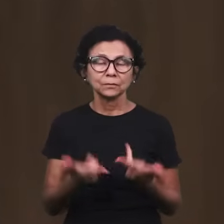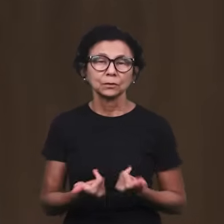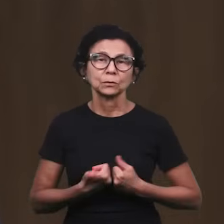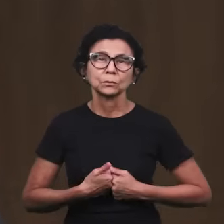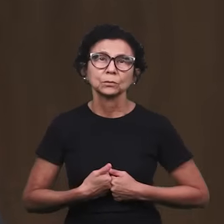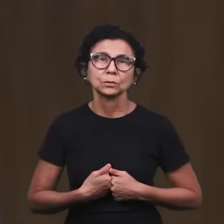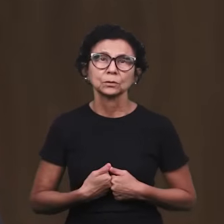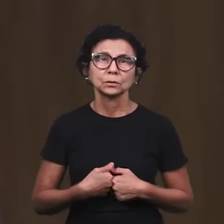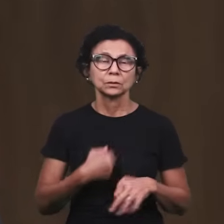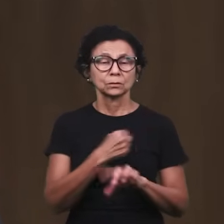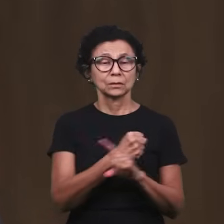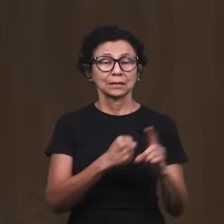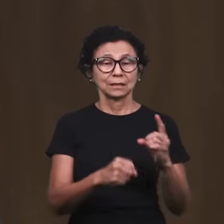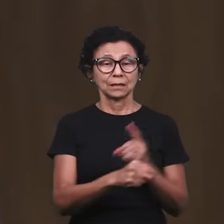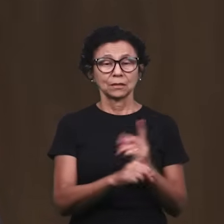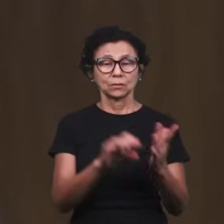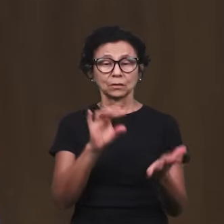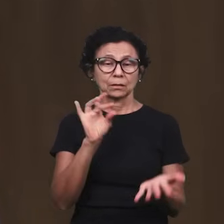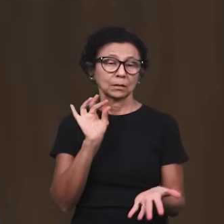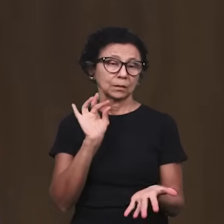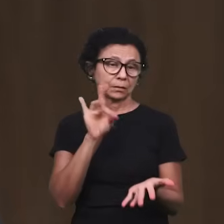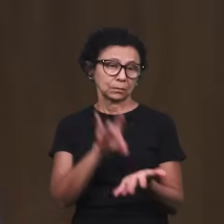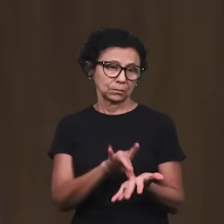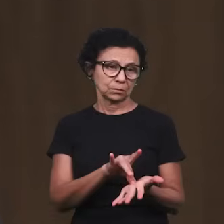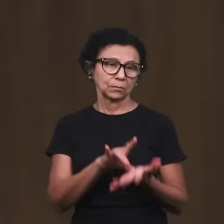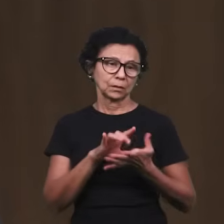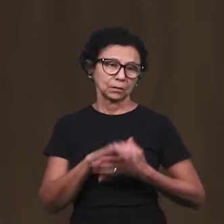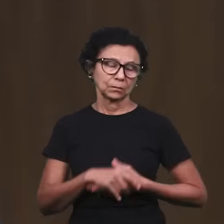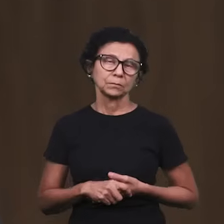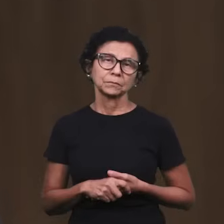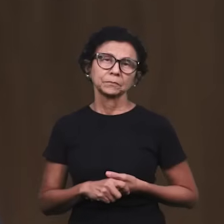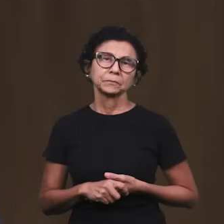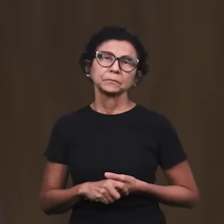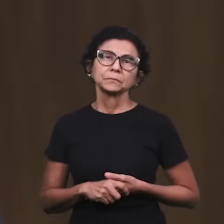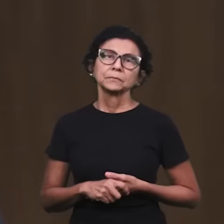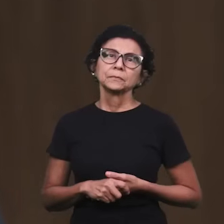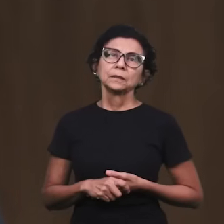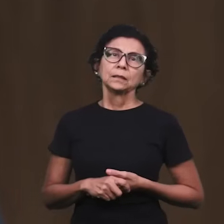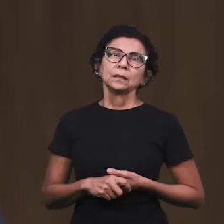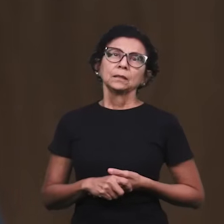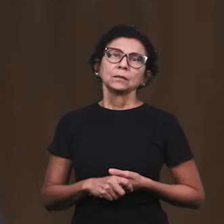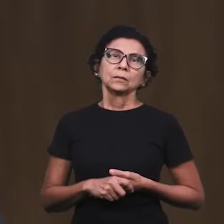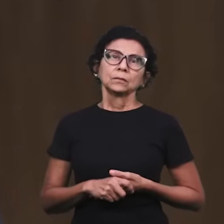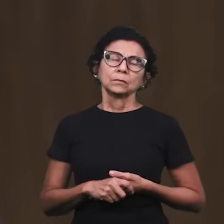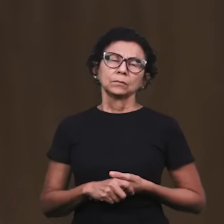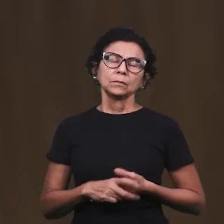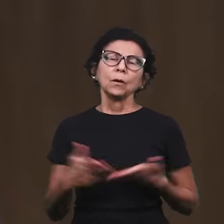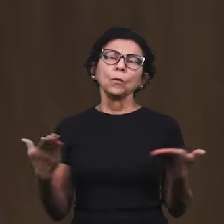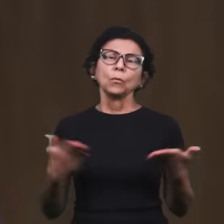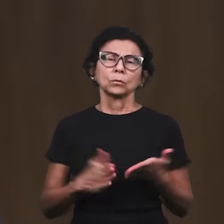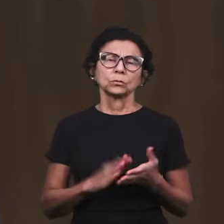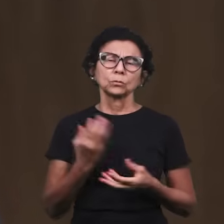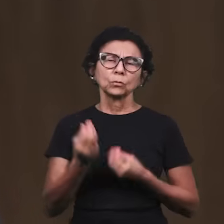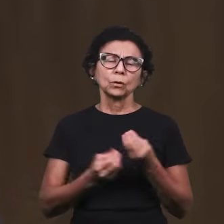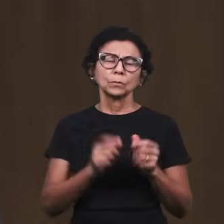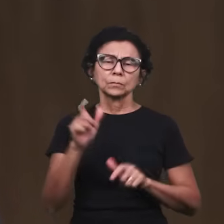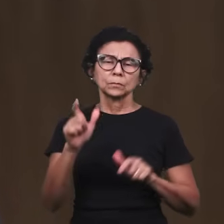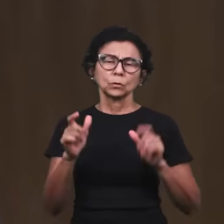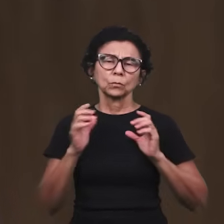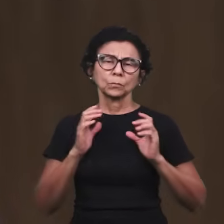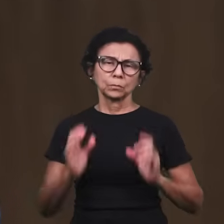gente olha para o mundo de hoje, realmente é difícil, porque olha só, eu já vou passar a palavra para vocês. Como é que é o homem dos últimos